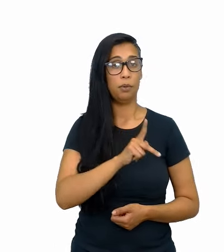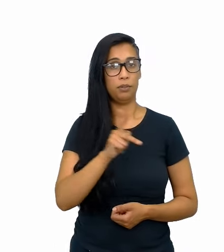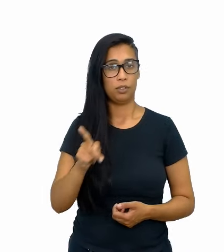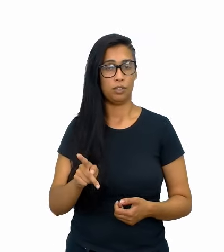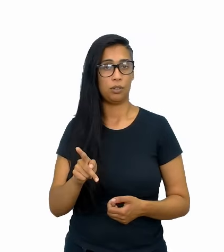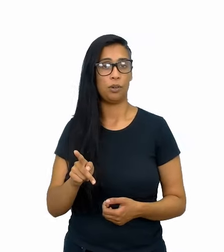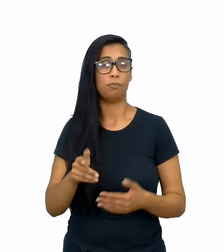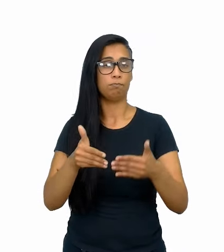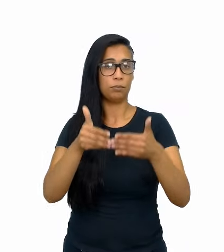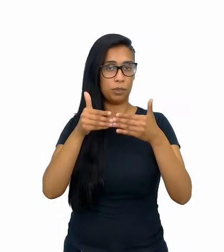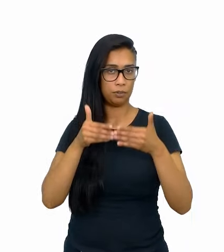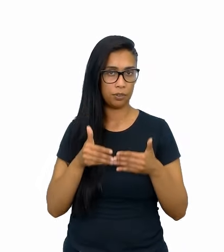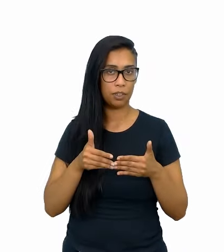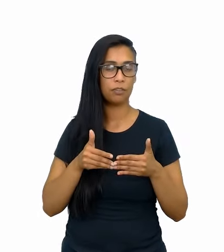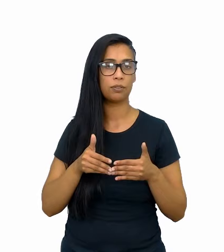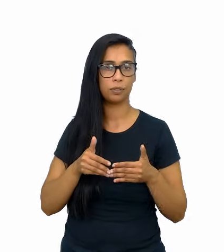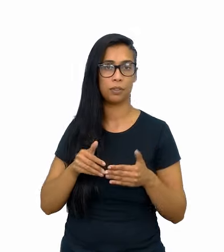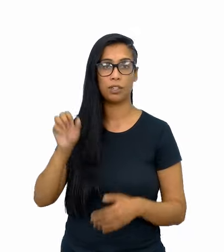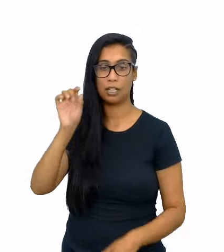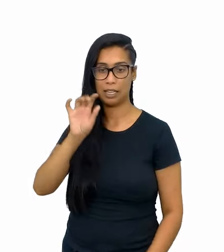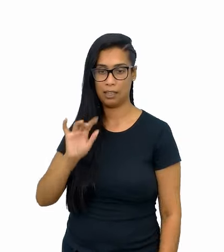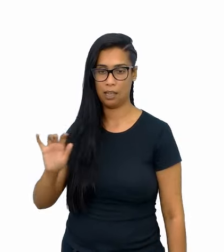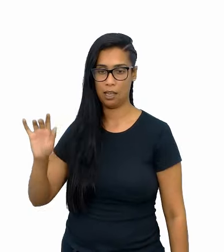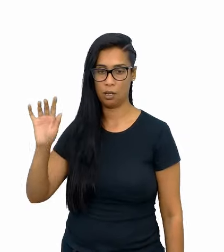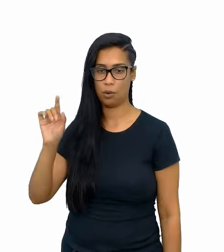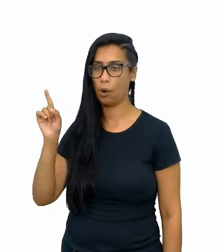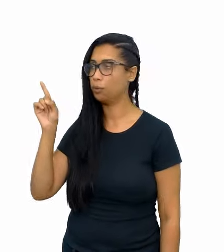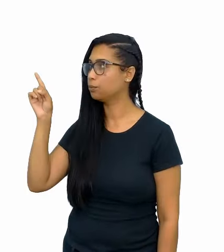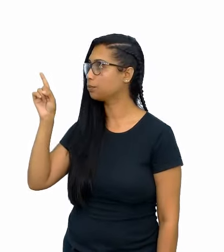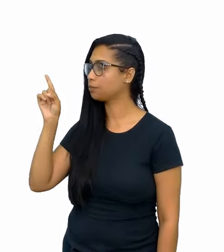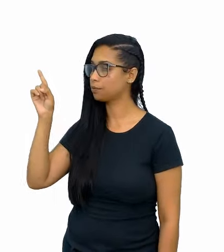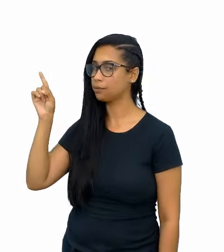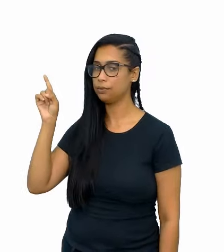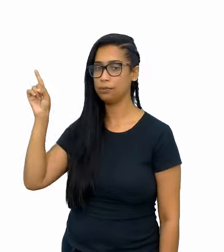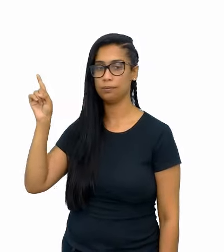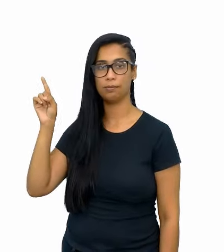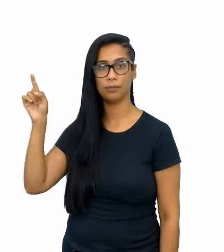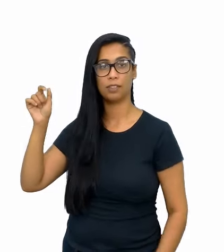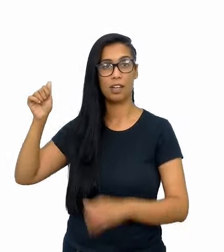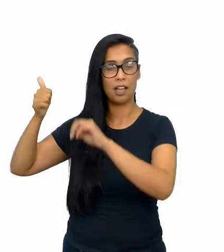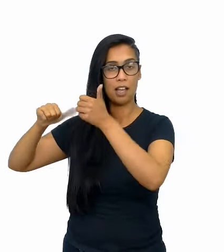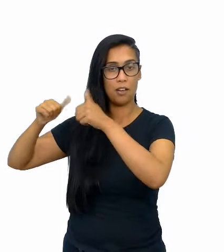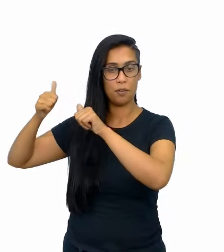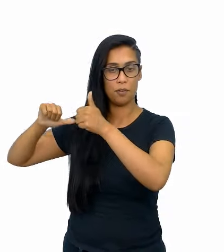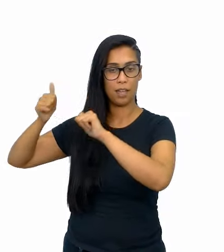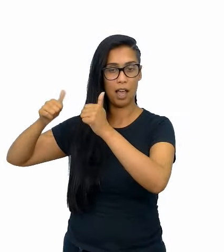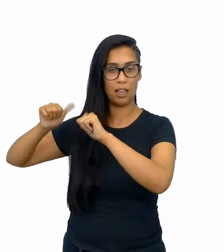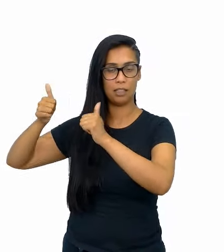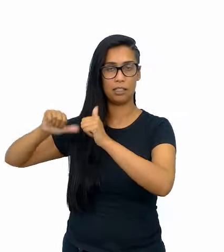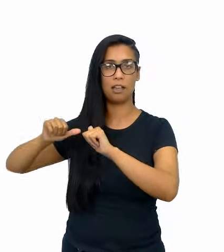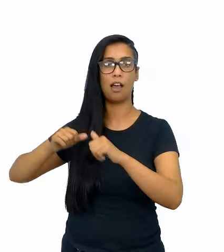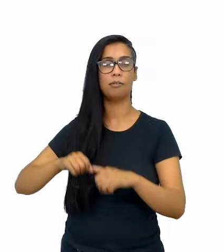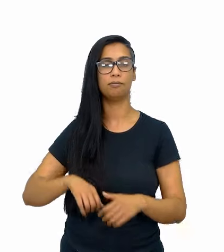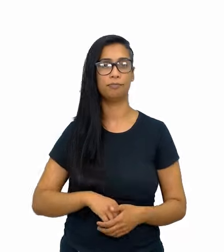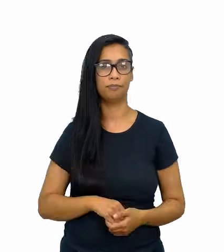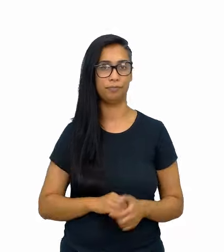solicitar que vocês avaliassem o nosso encontro de hoje, a partir do QR Code que está aí na